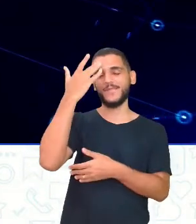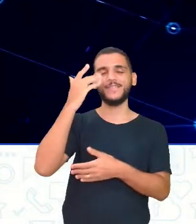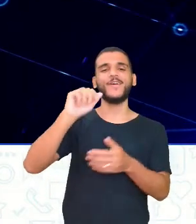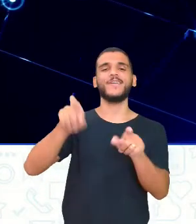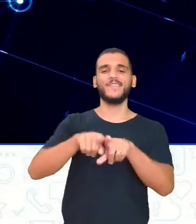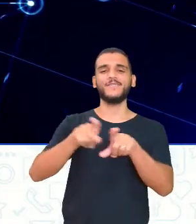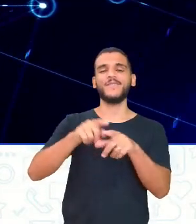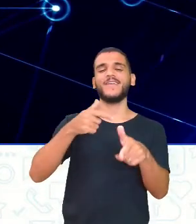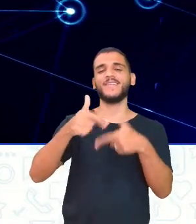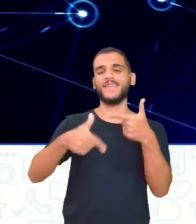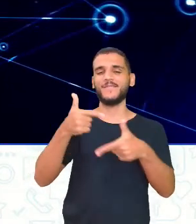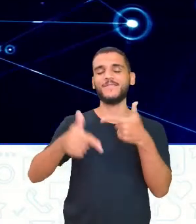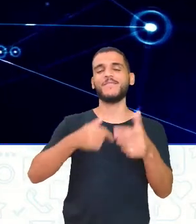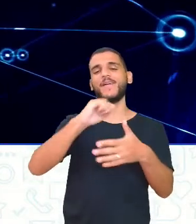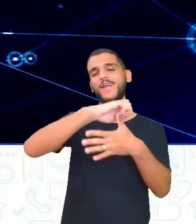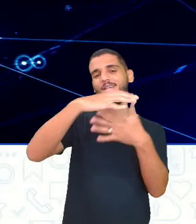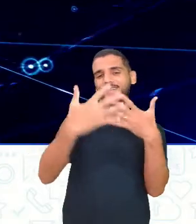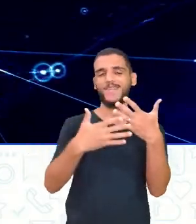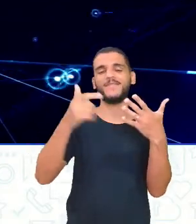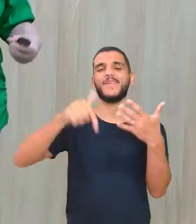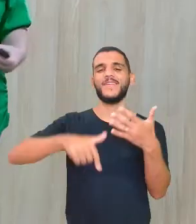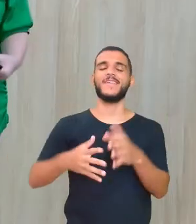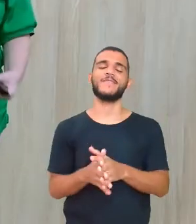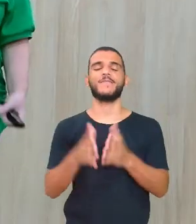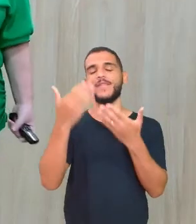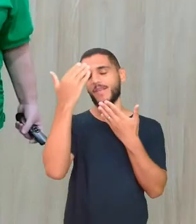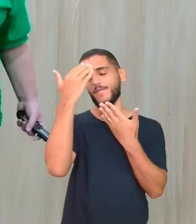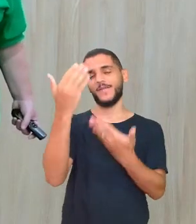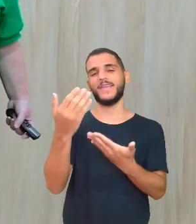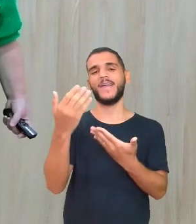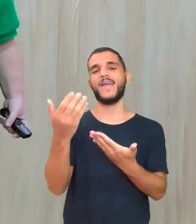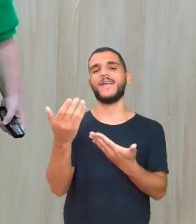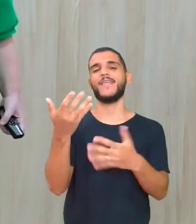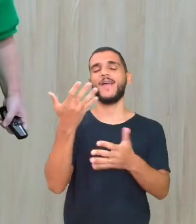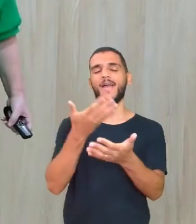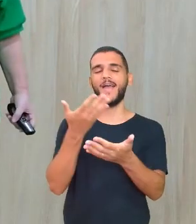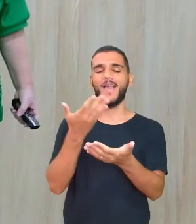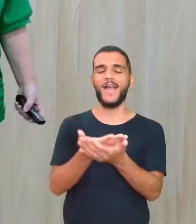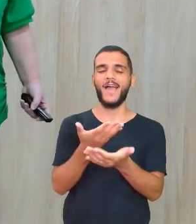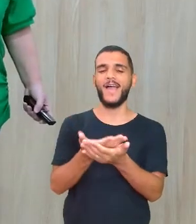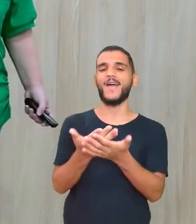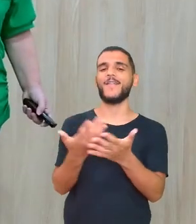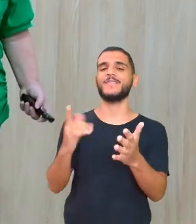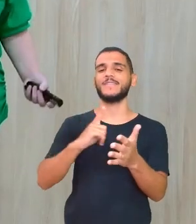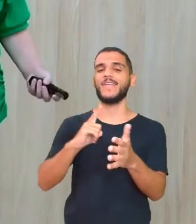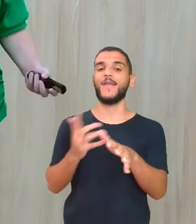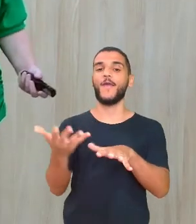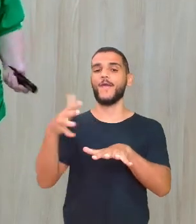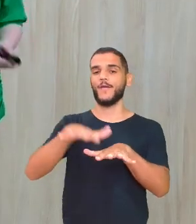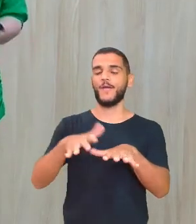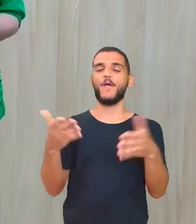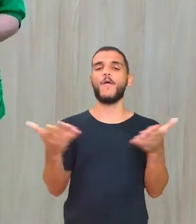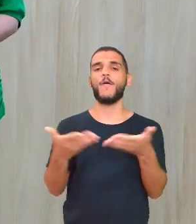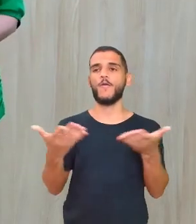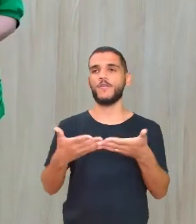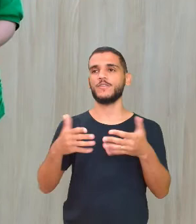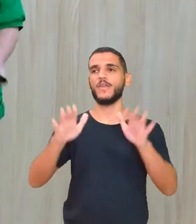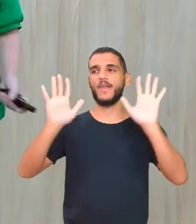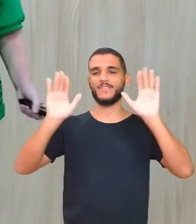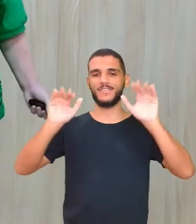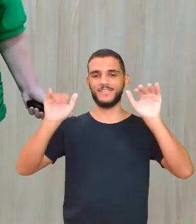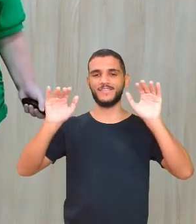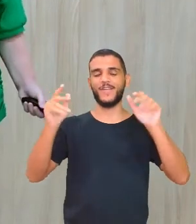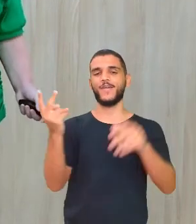de Libras. Muito obrigada por deixar minha aula inclusiva. E hoje estou me despedindo por mim e